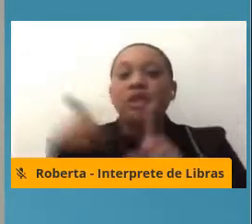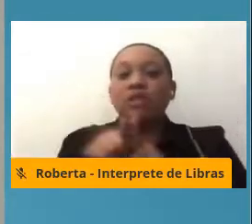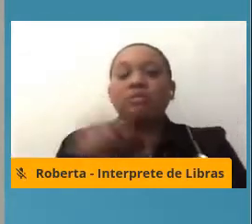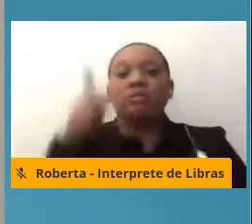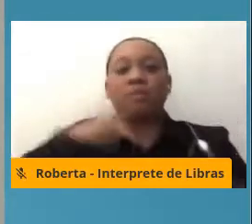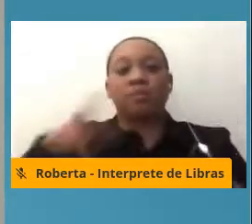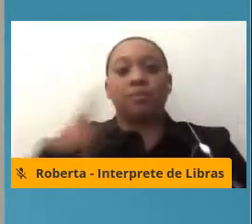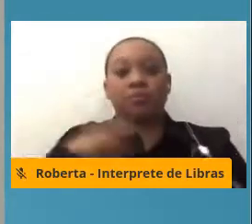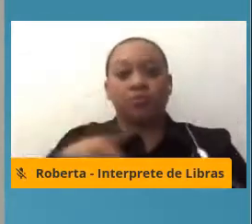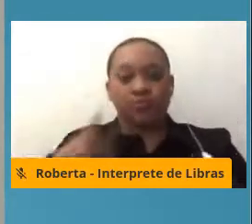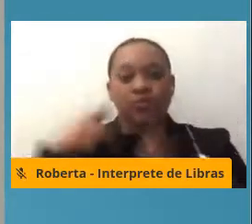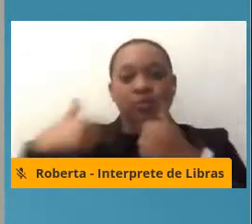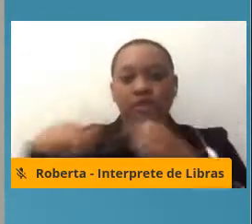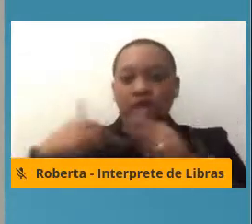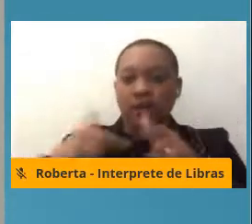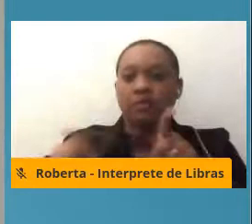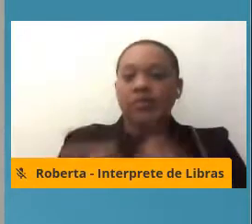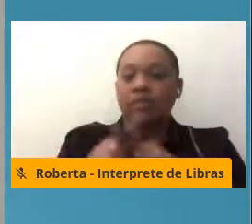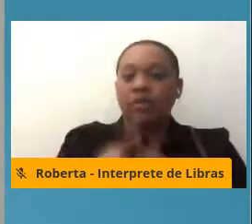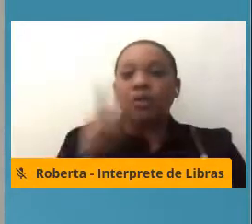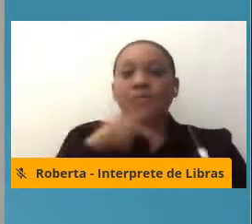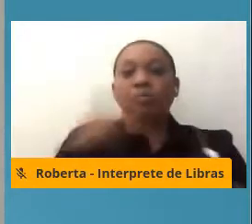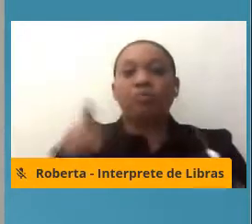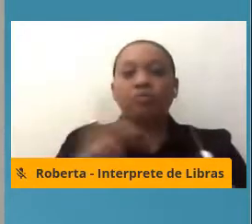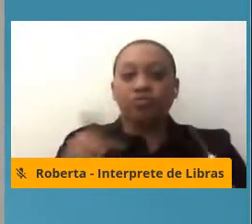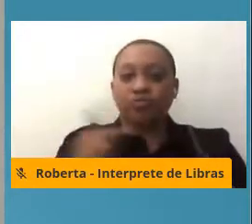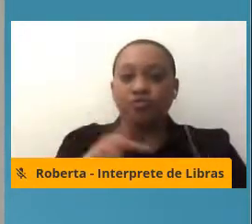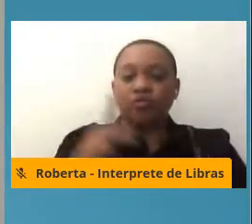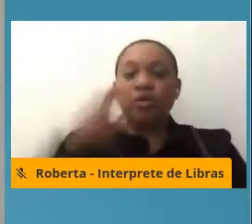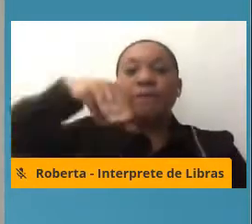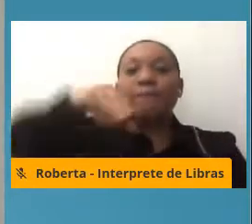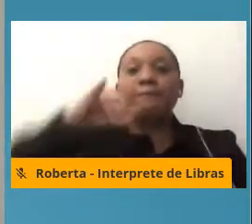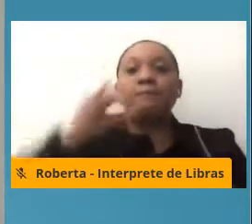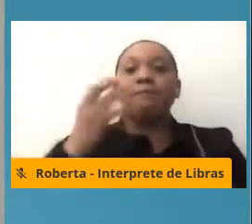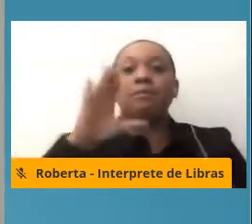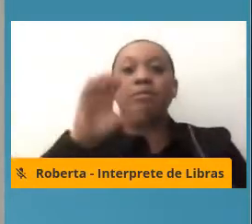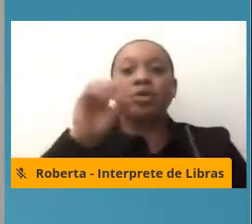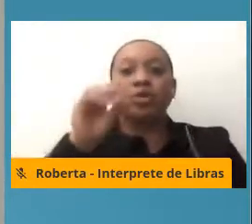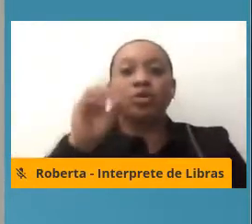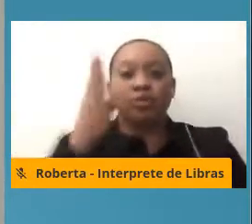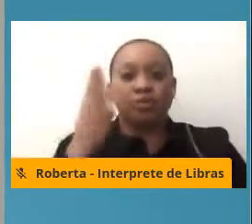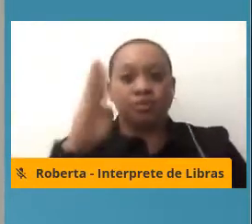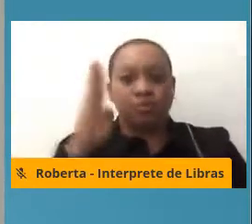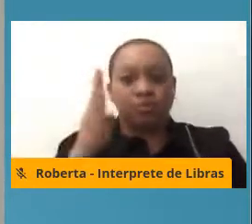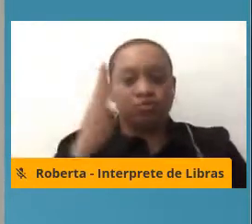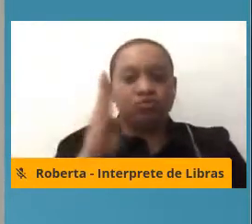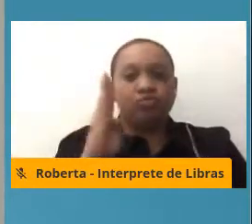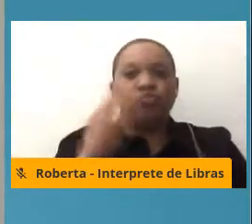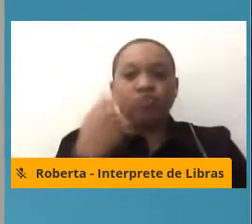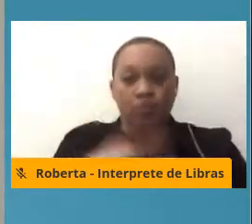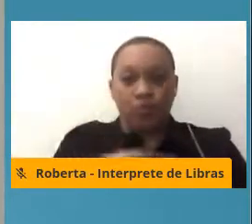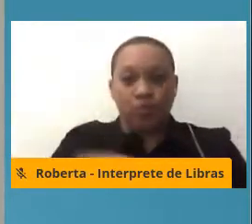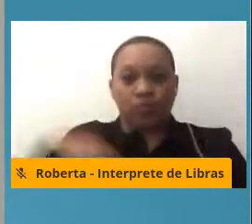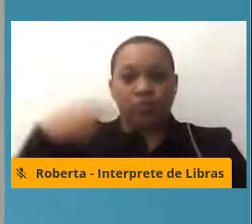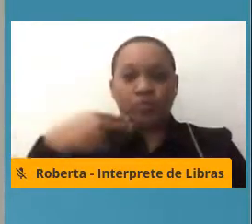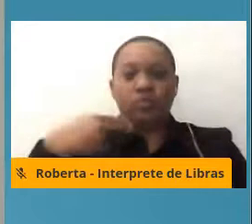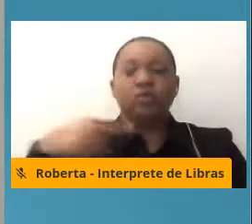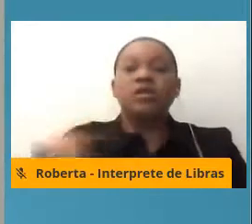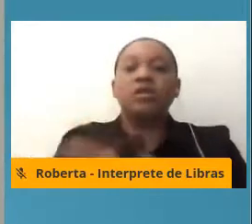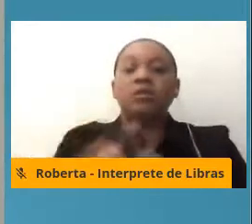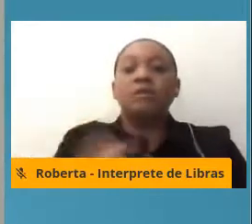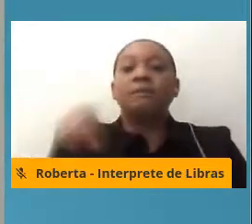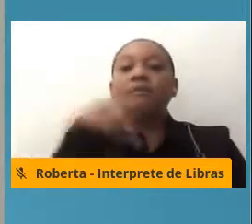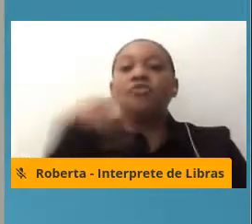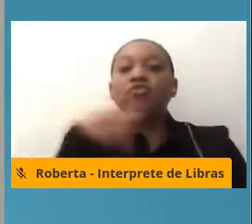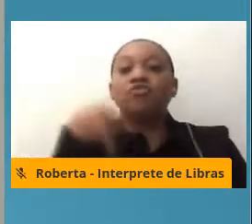atua como professor de microbiologia da Uncisal, professor de infectologia da UFAL,